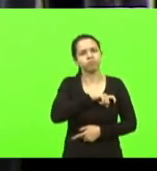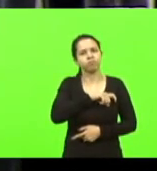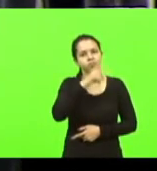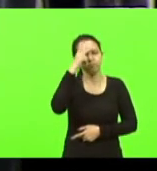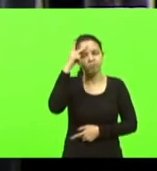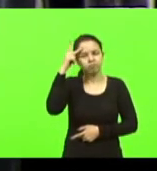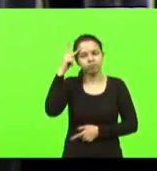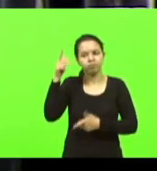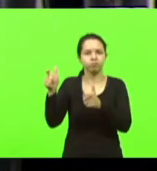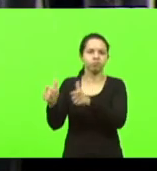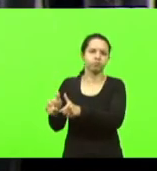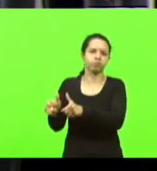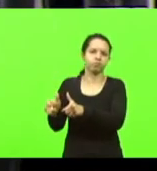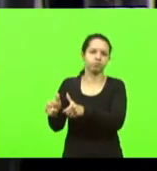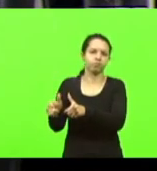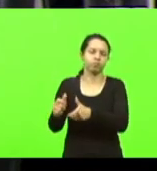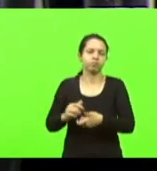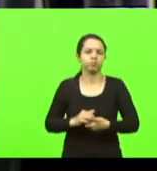pequeno